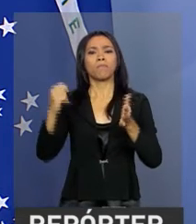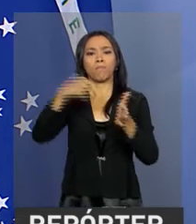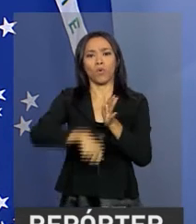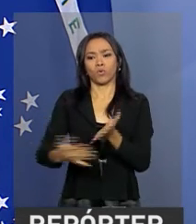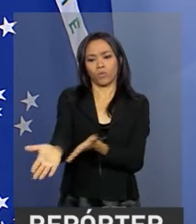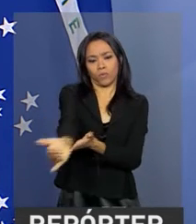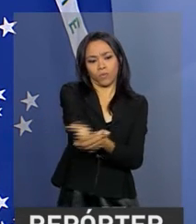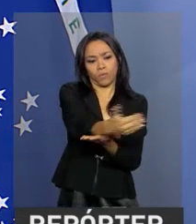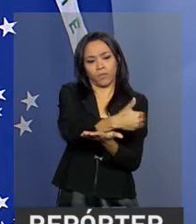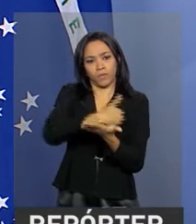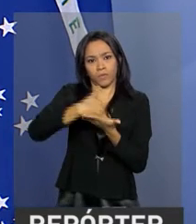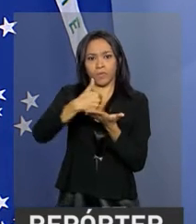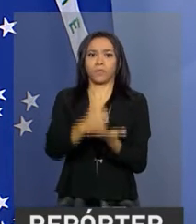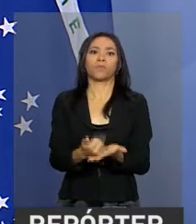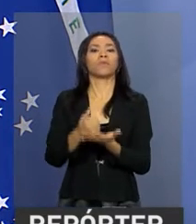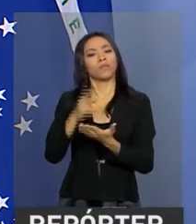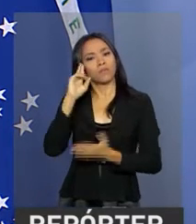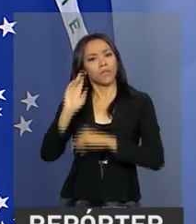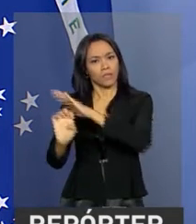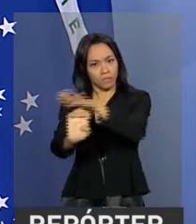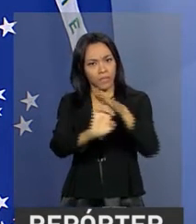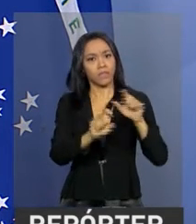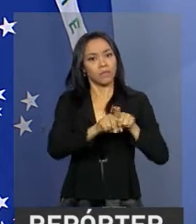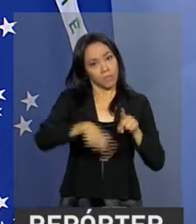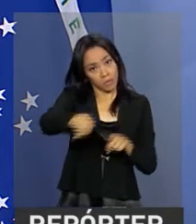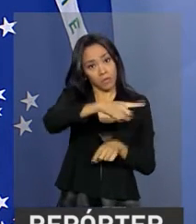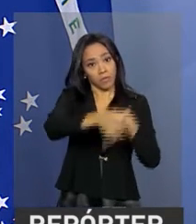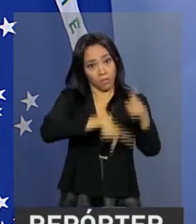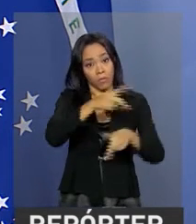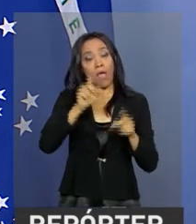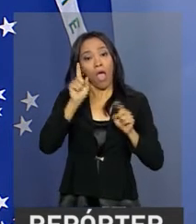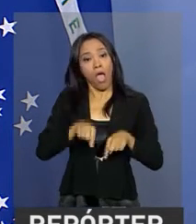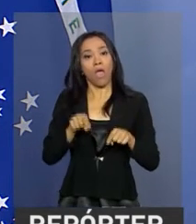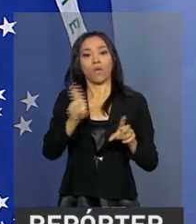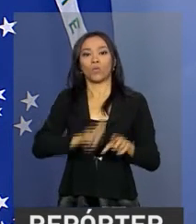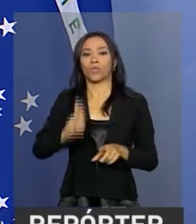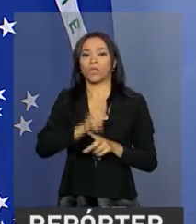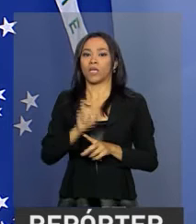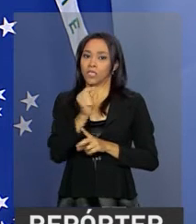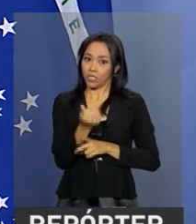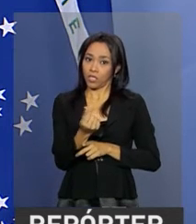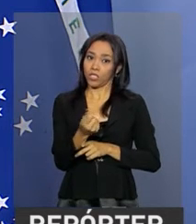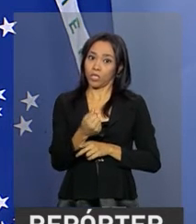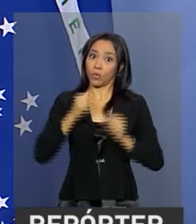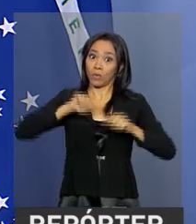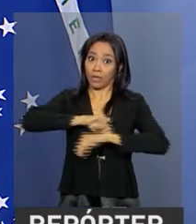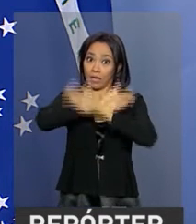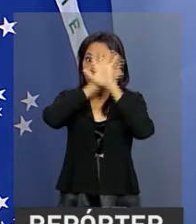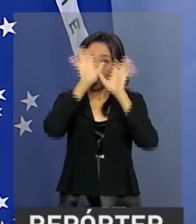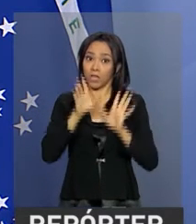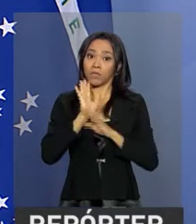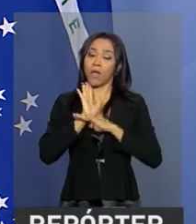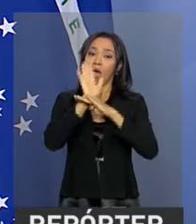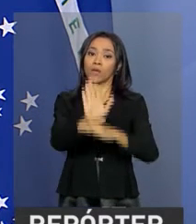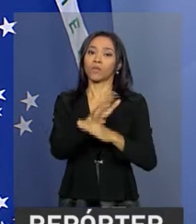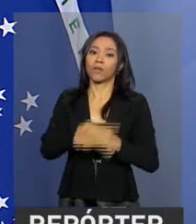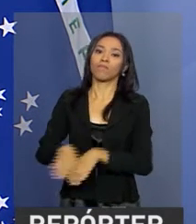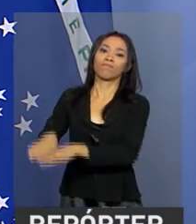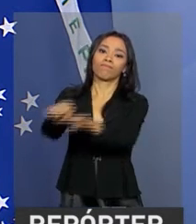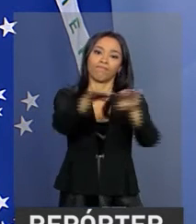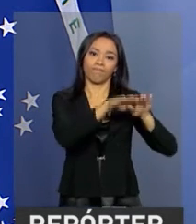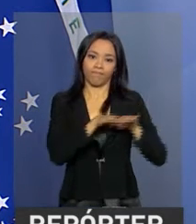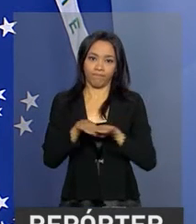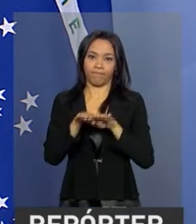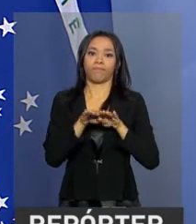trabalhadores da empresa em geral que devem ser usadas com eficiência e transparência em benefício de todos